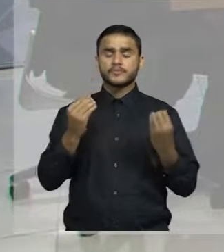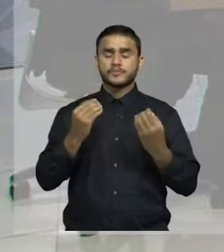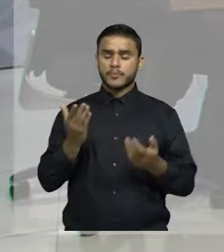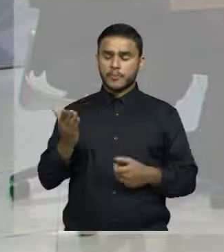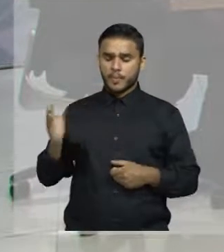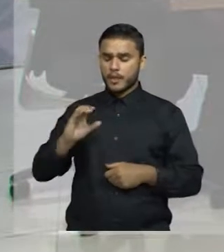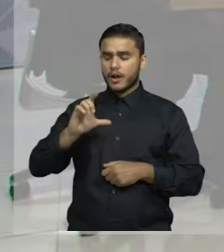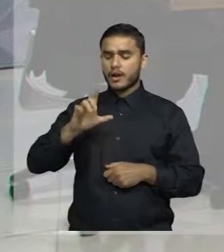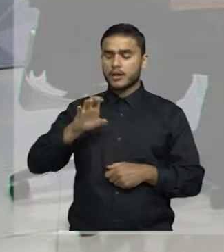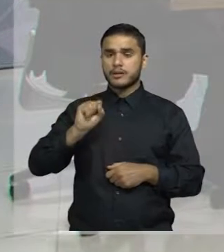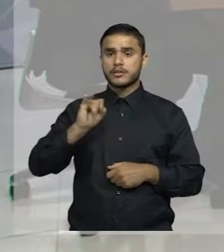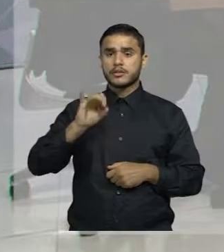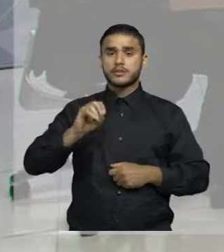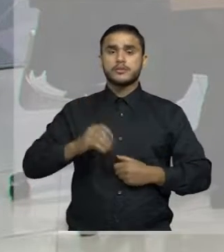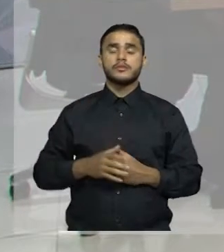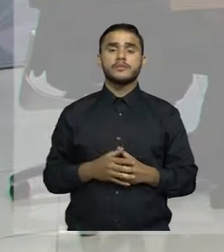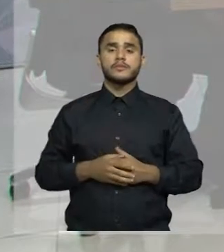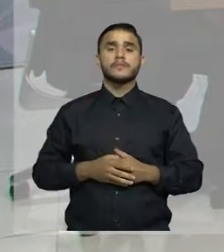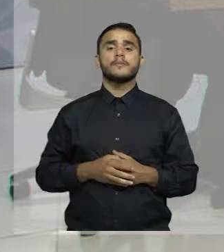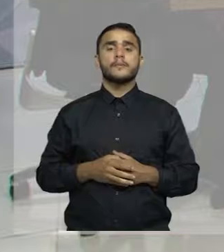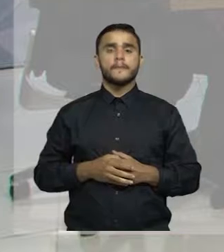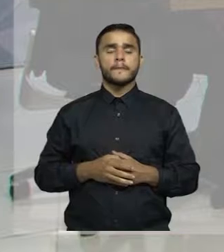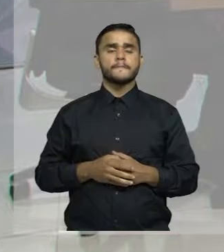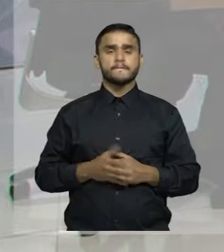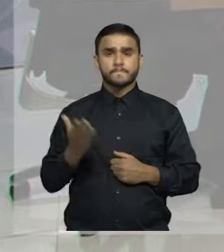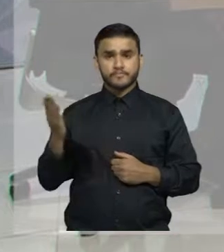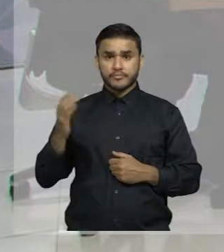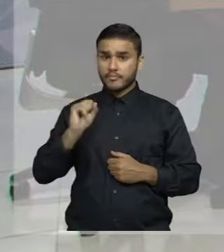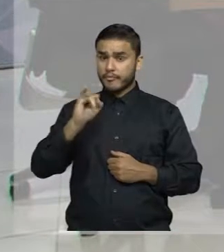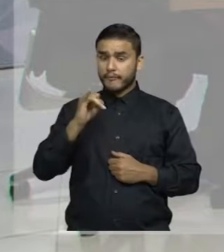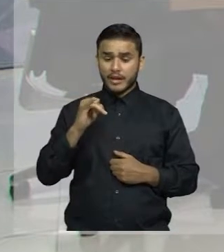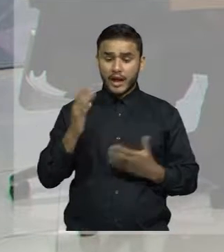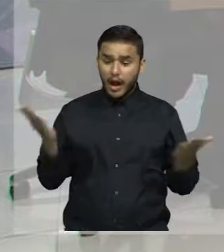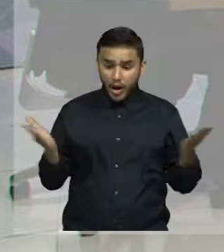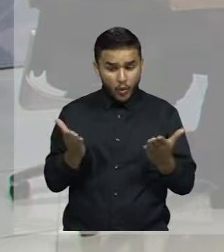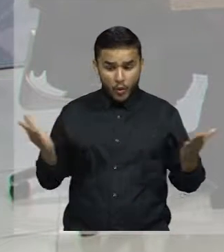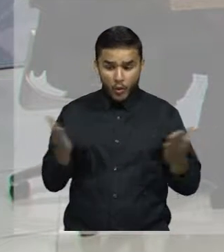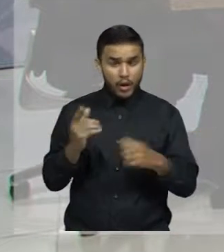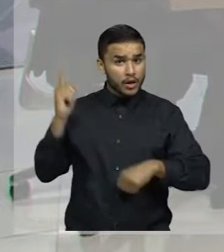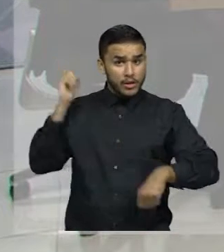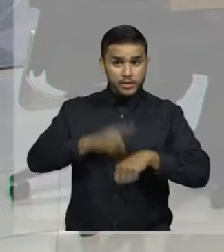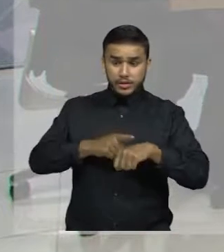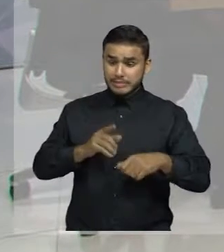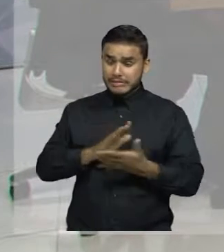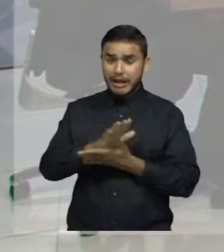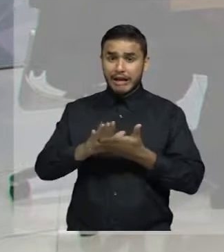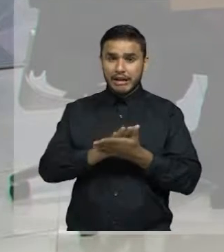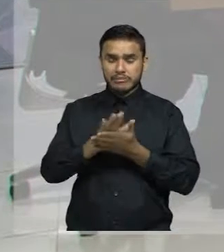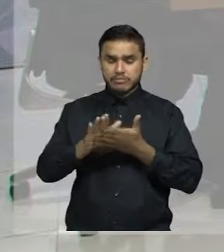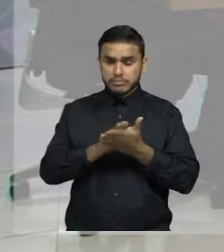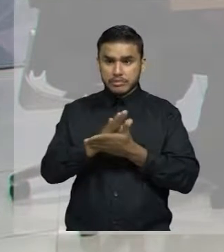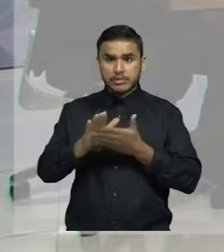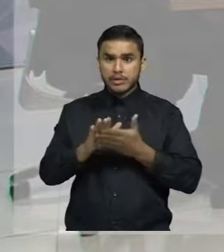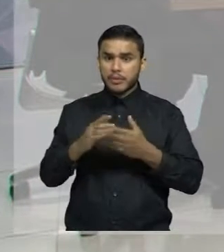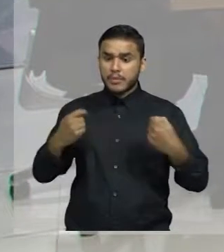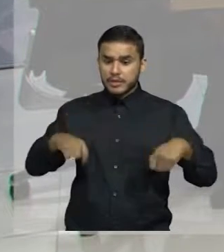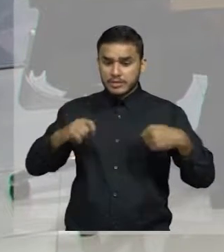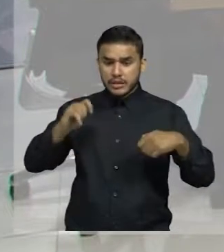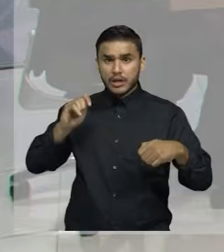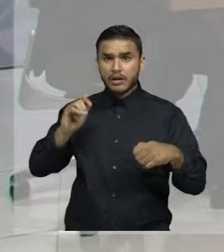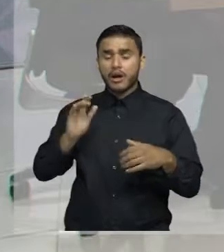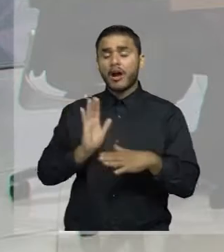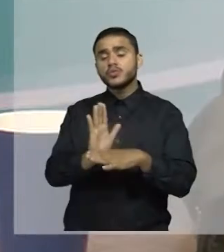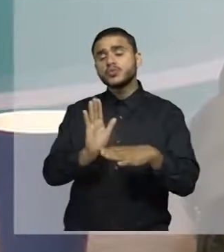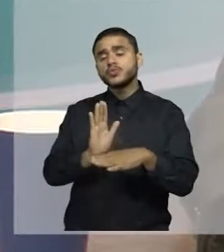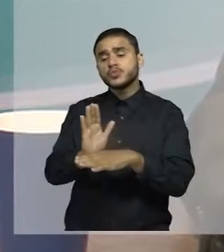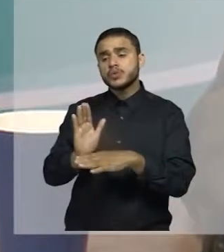do professor Clésio foi muito interessante, esse exemplo de médico, né? Se você não cura bem uma doença grave, ela volta com mais força ainda. Então,